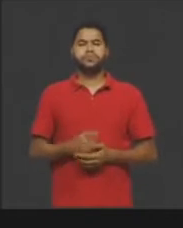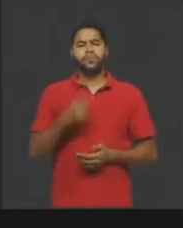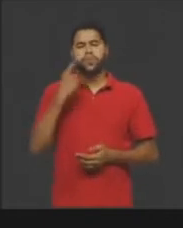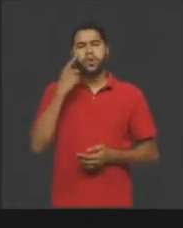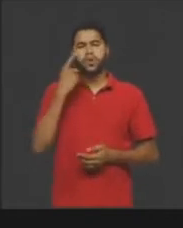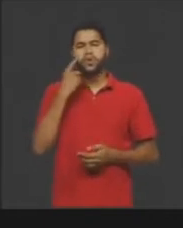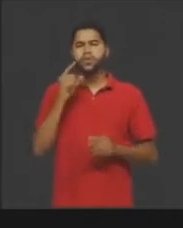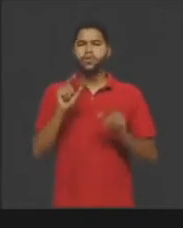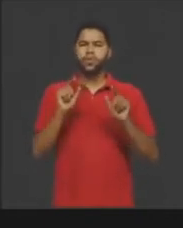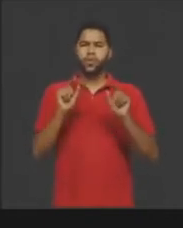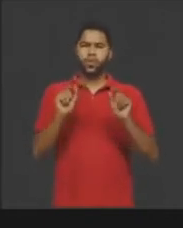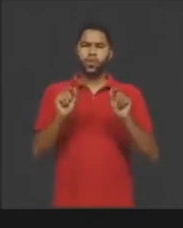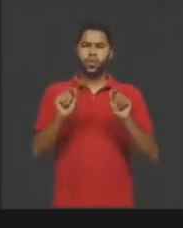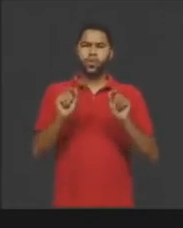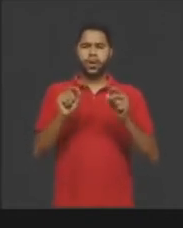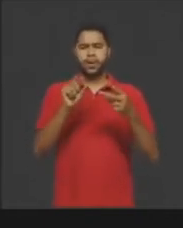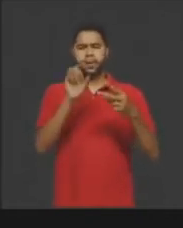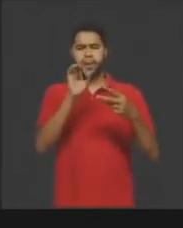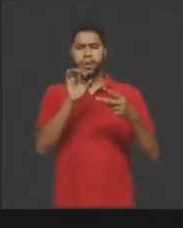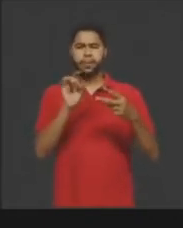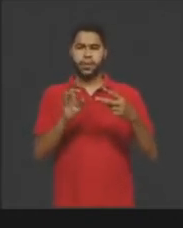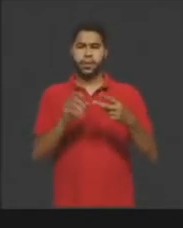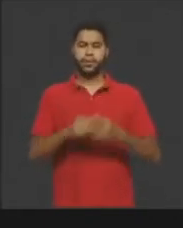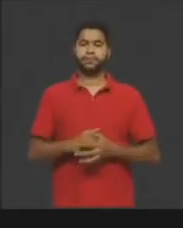seria isso então.